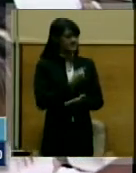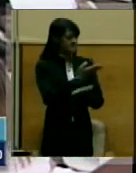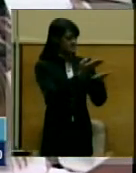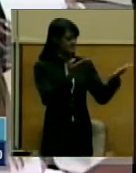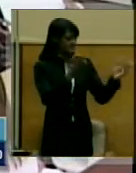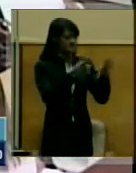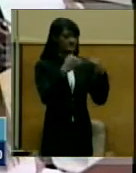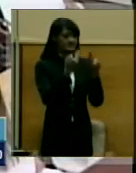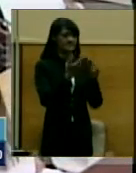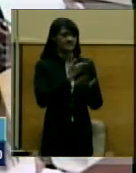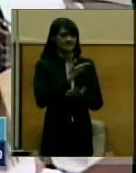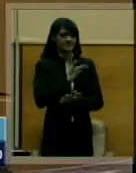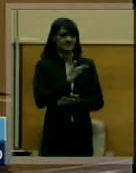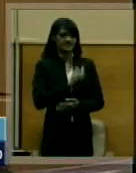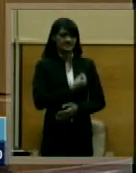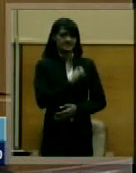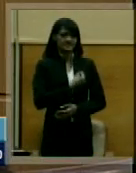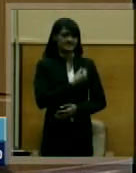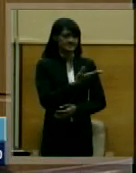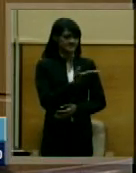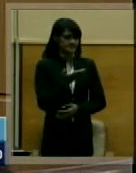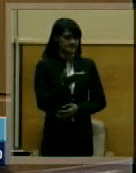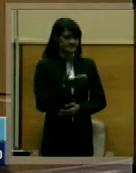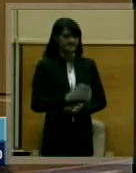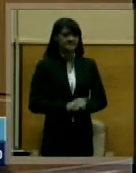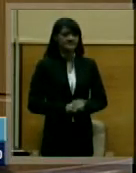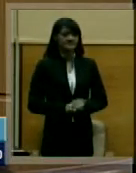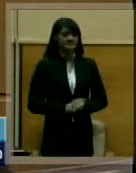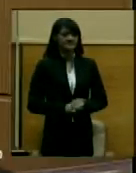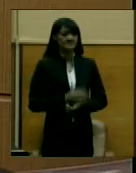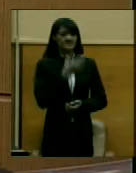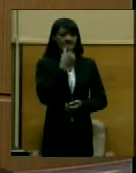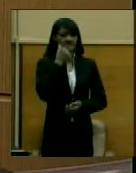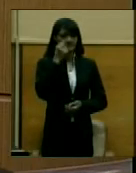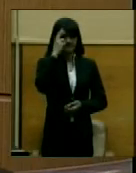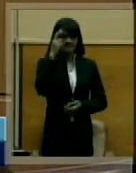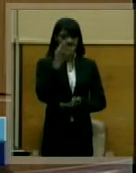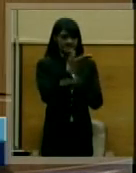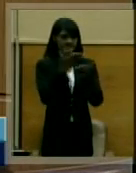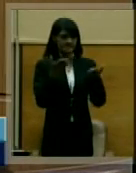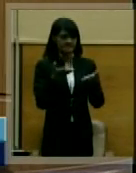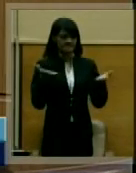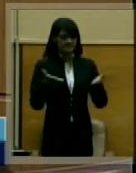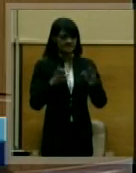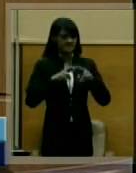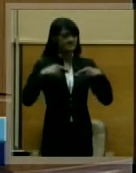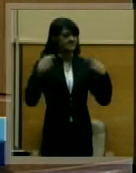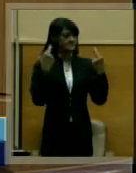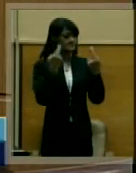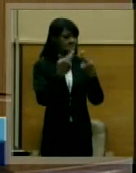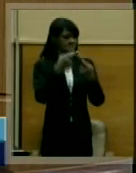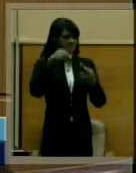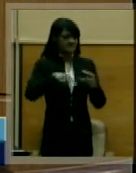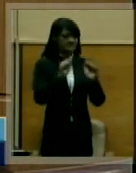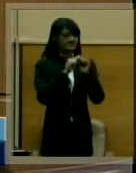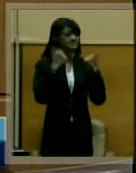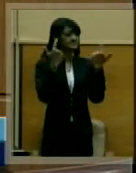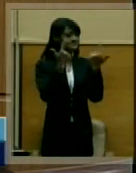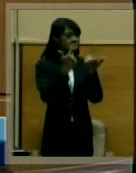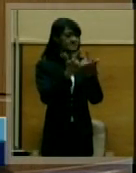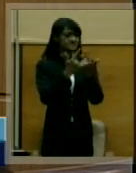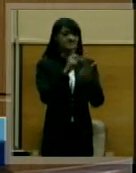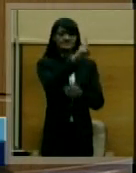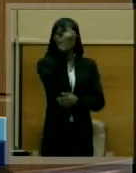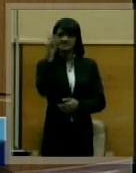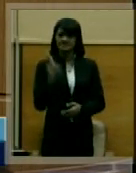famílias e amigos aqui presentes. Minhas senhoras, meus senhores, reúne-se nesta casa legislativa na data de hoje